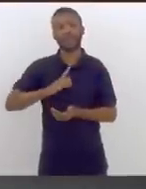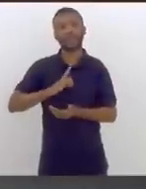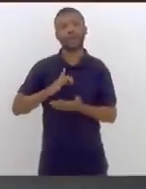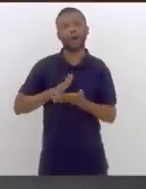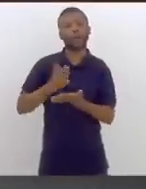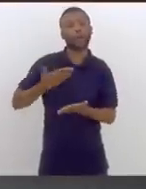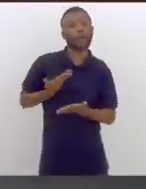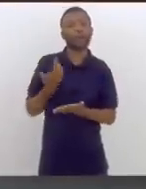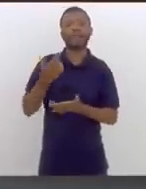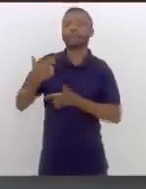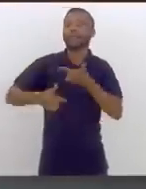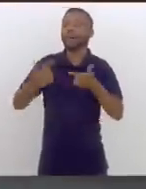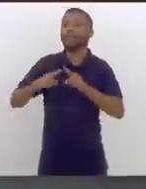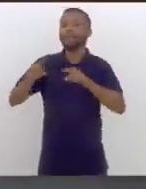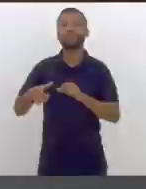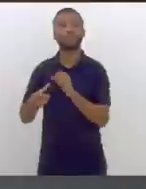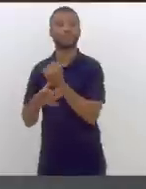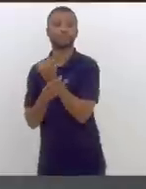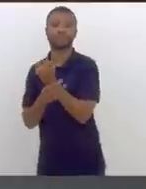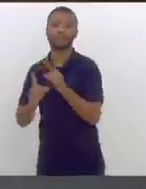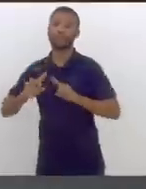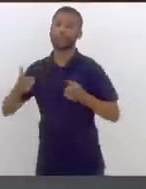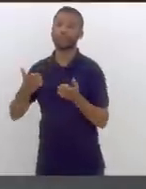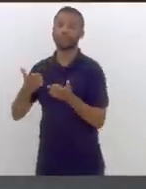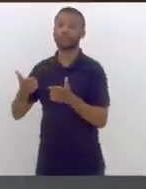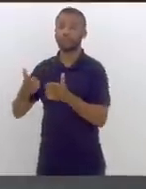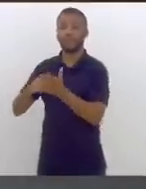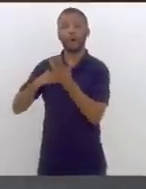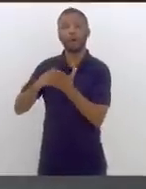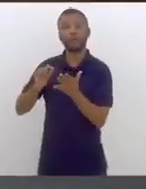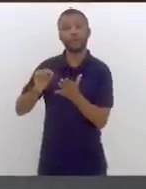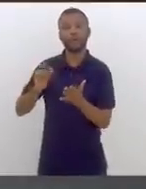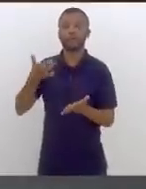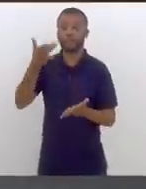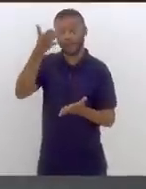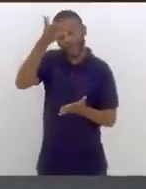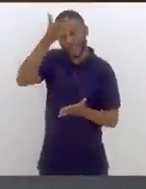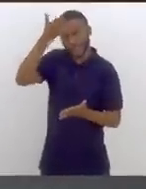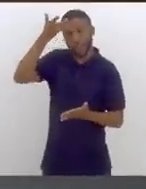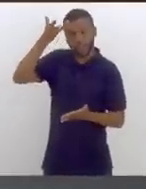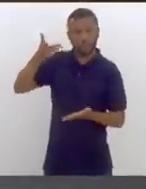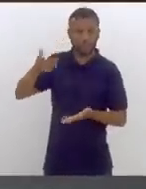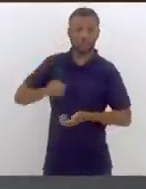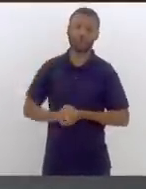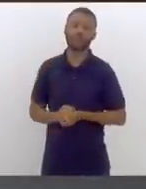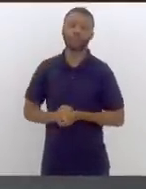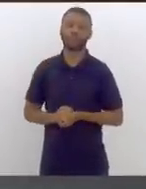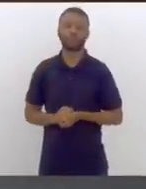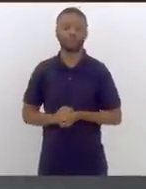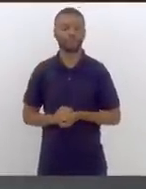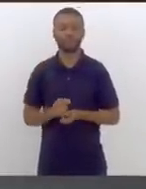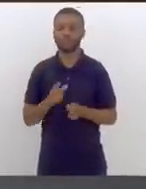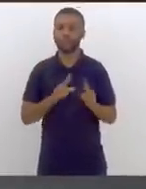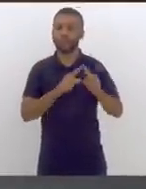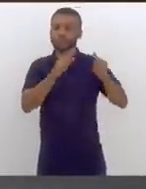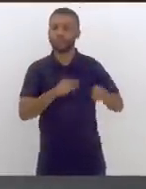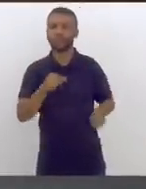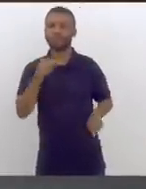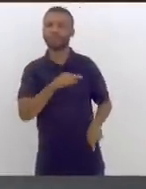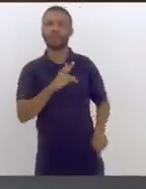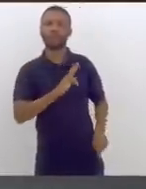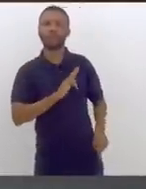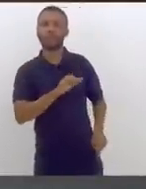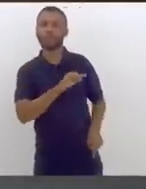isso acaba trazendo uma questão de saúde mental e o que que se faz com esse policial que